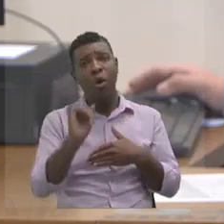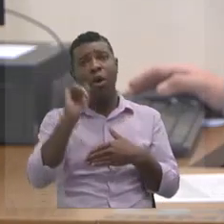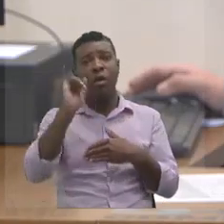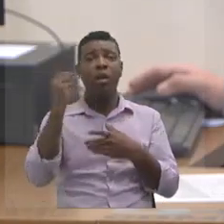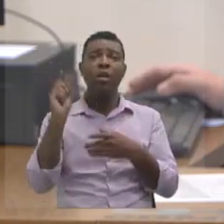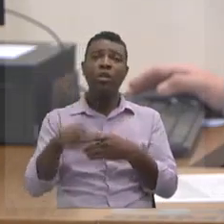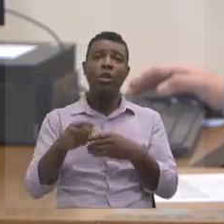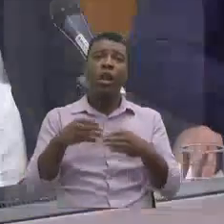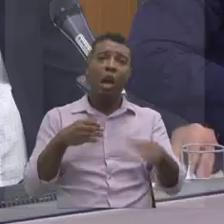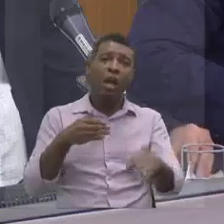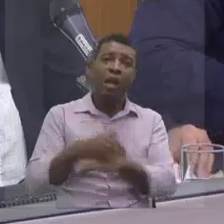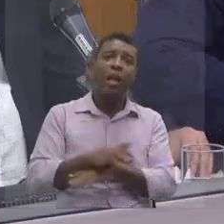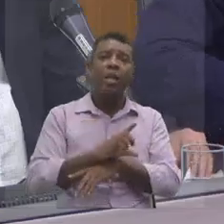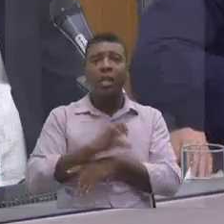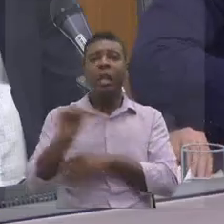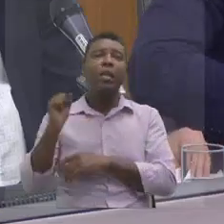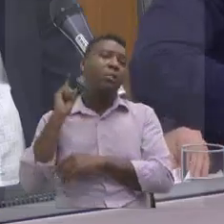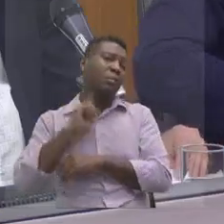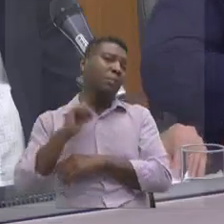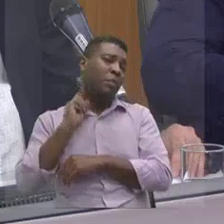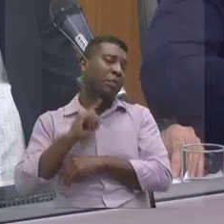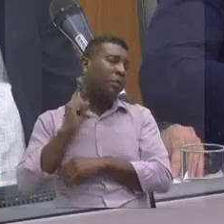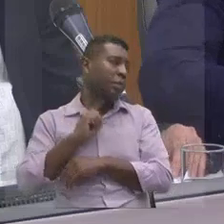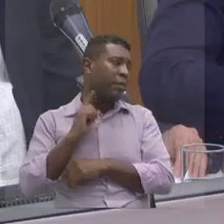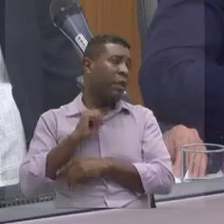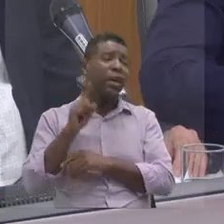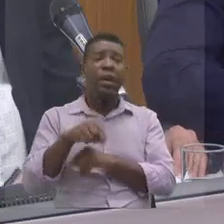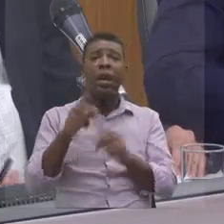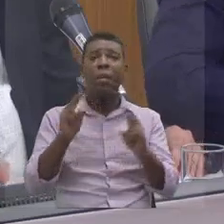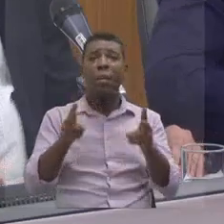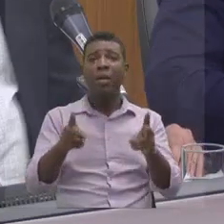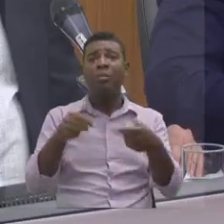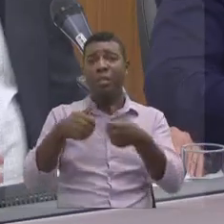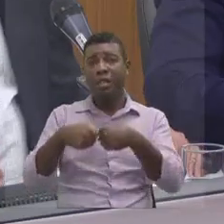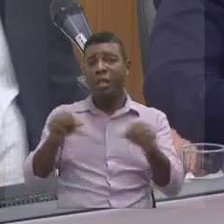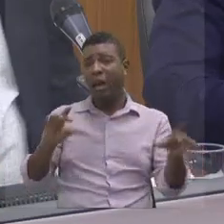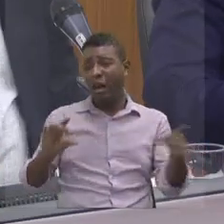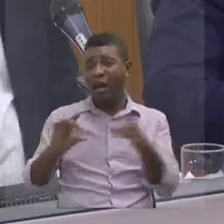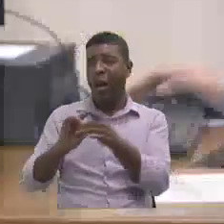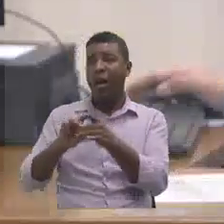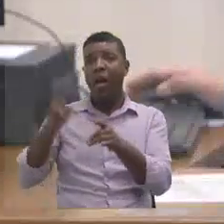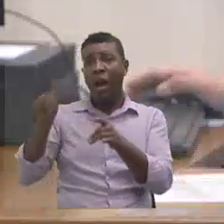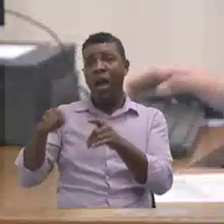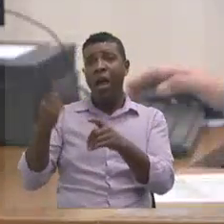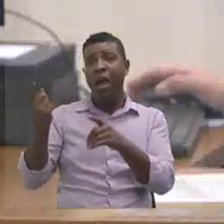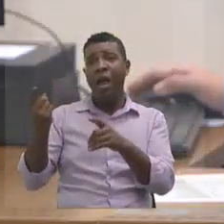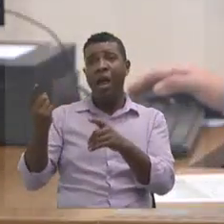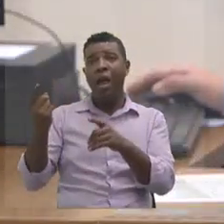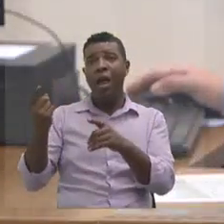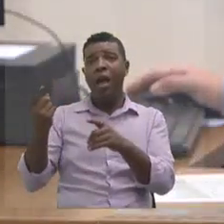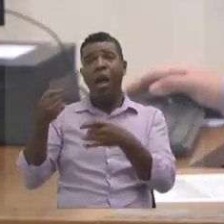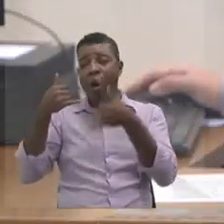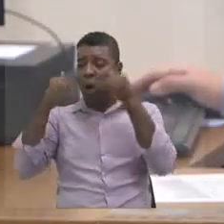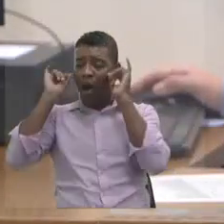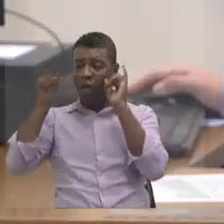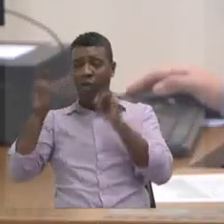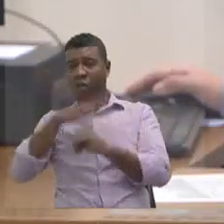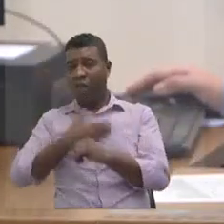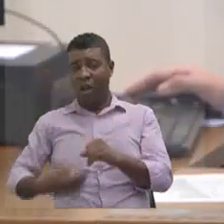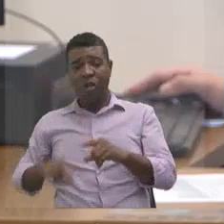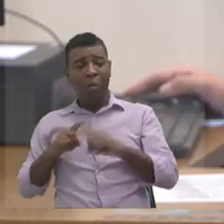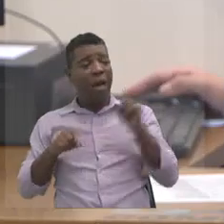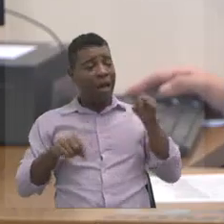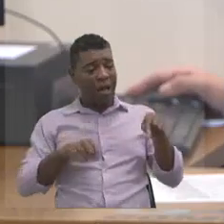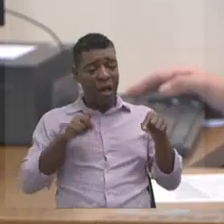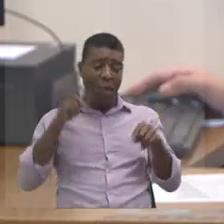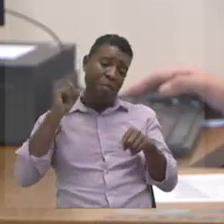a estrada que se dizem que é para ligar no rancho do governador mas é que é para ligar o estado de São Paulo e que centenas de